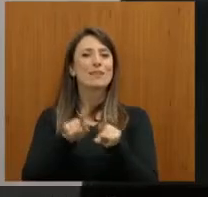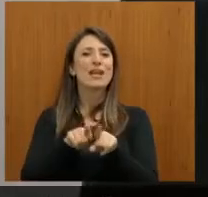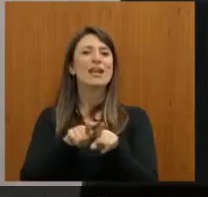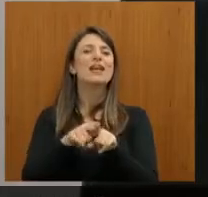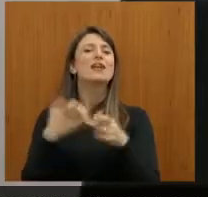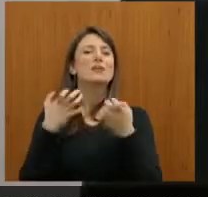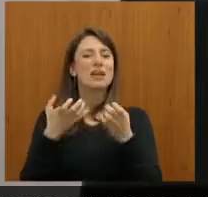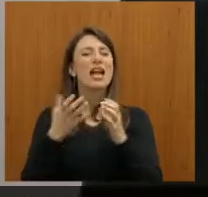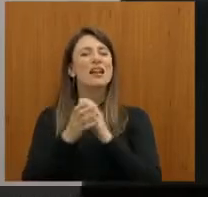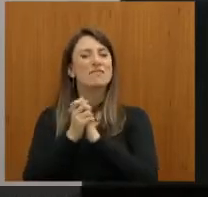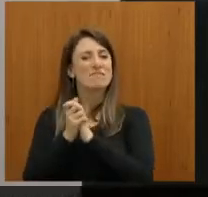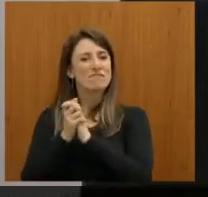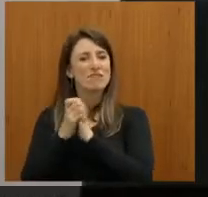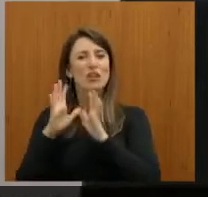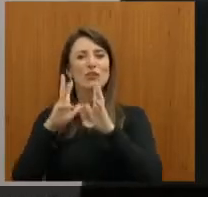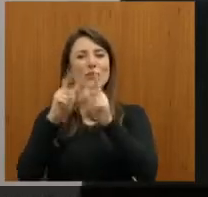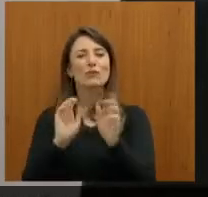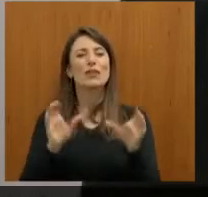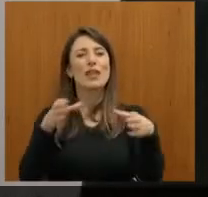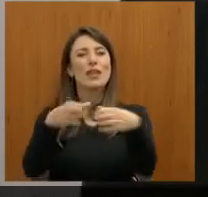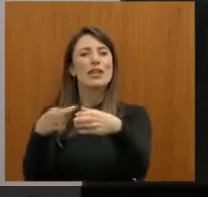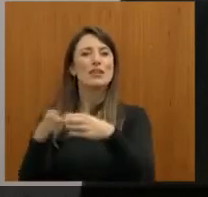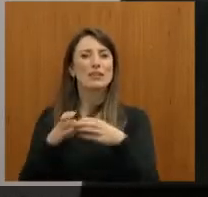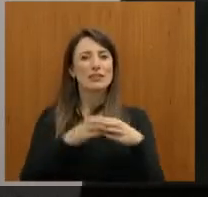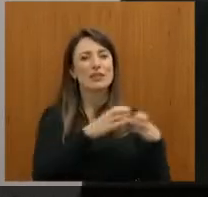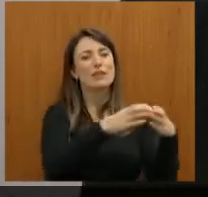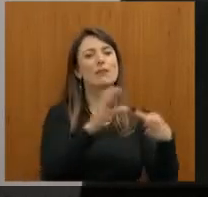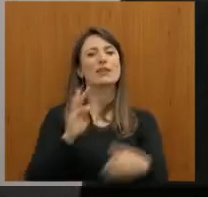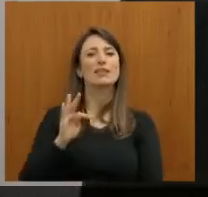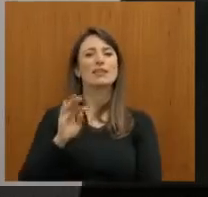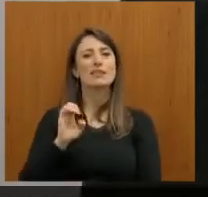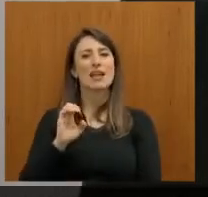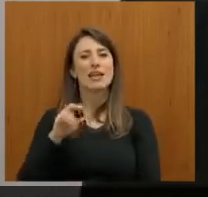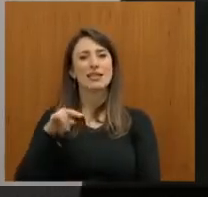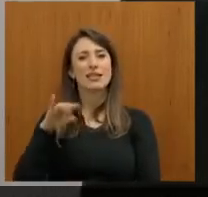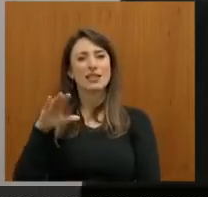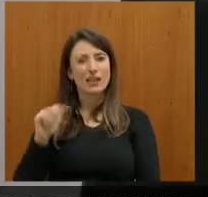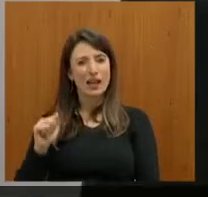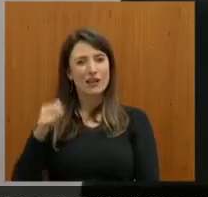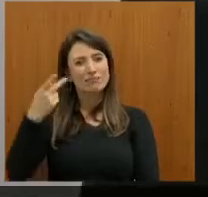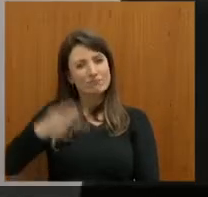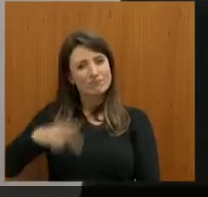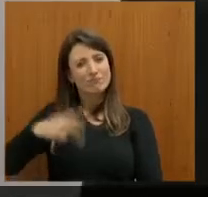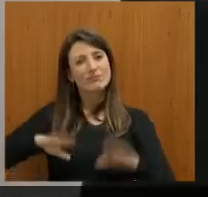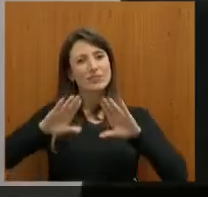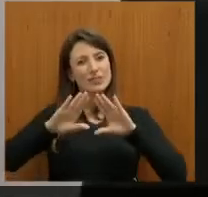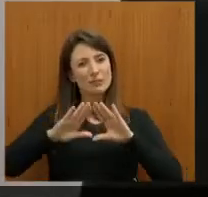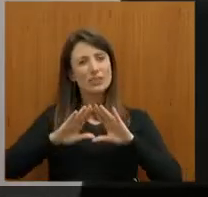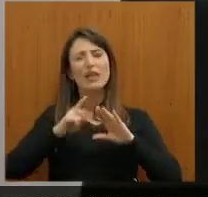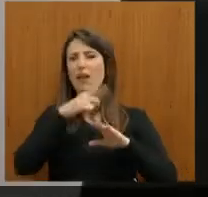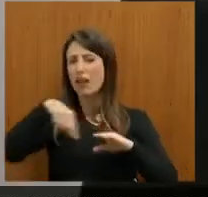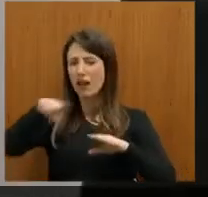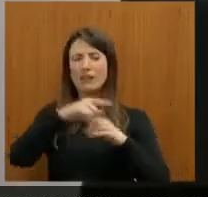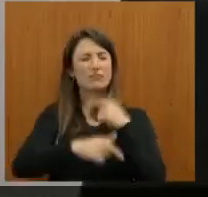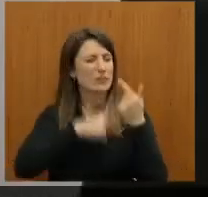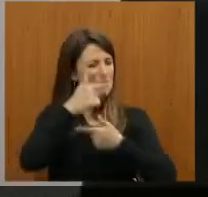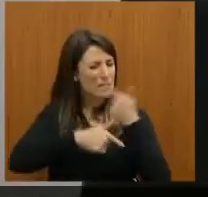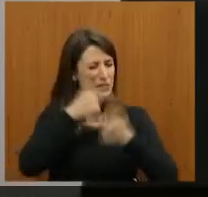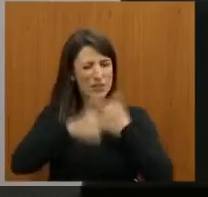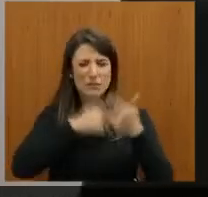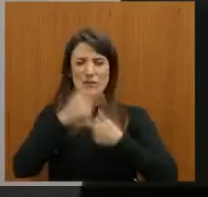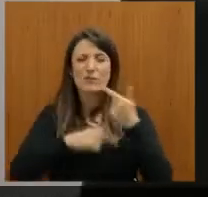todas as equipes técnicas da casa que trabalharam com afinco para que a cartilha pudesse ser